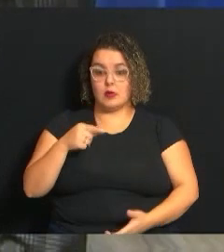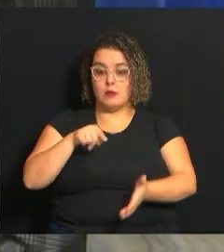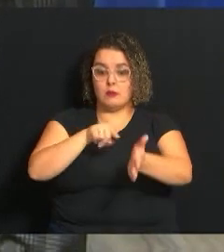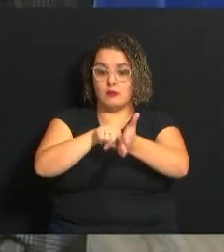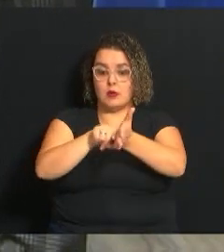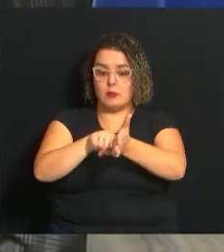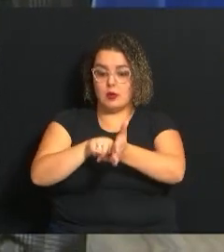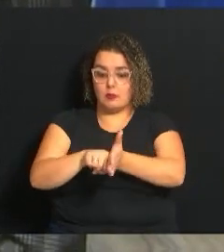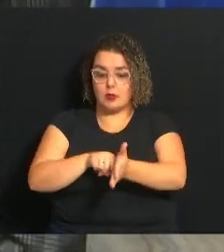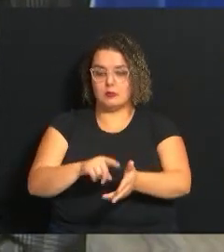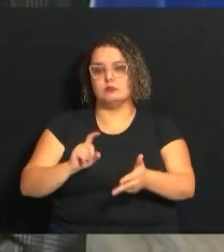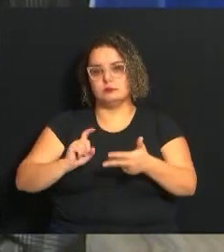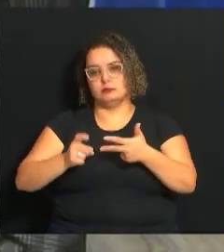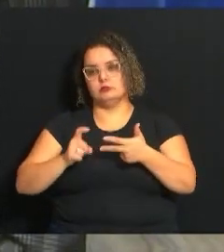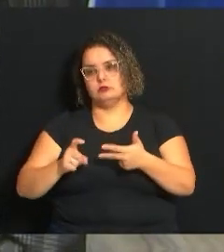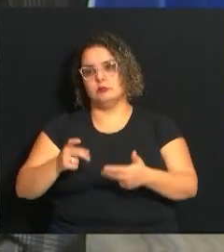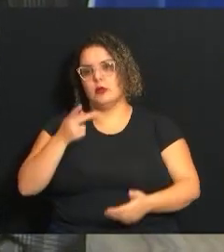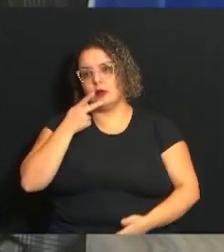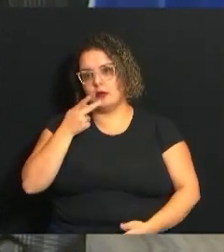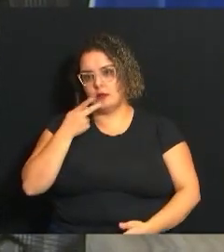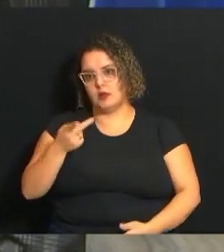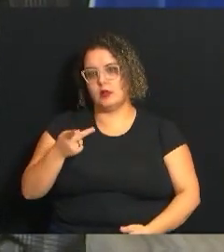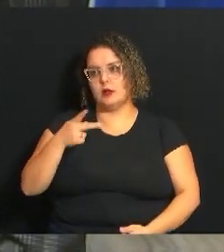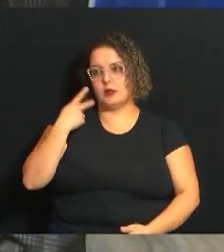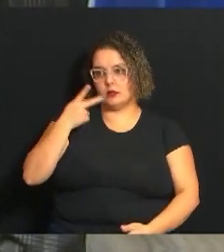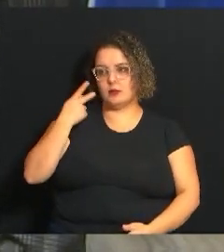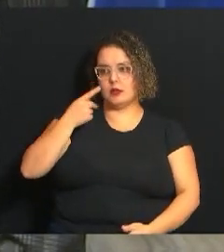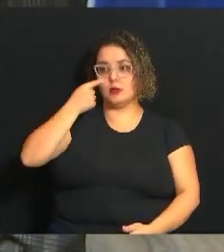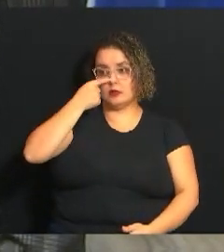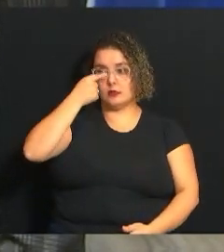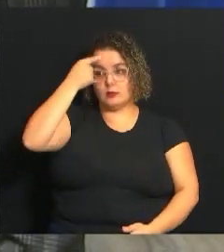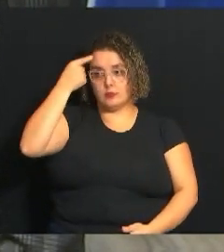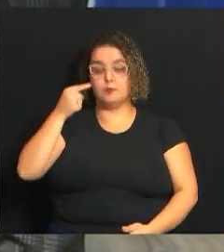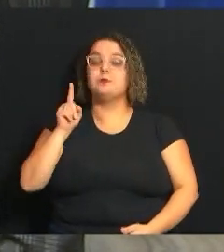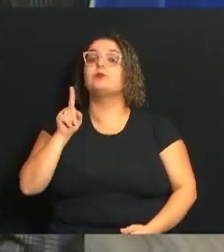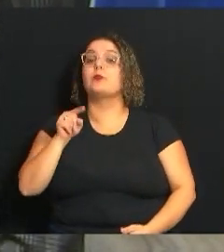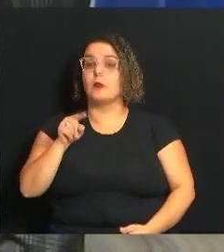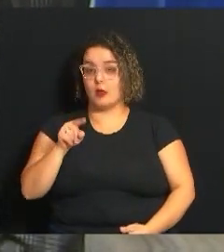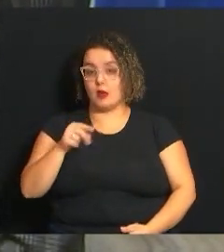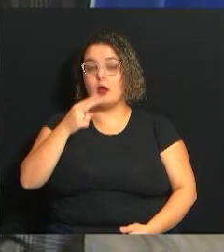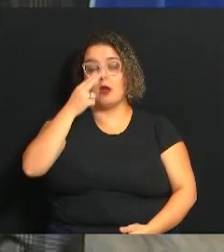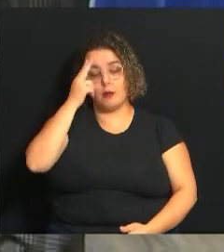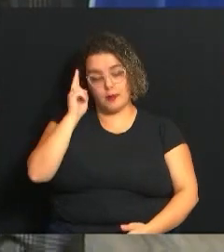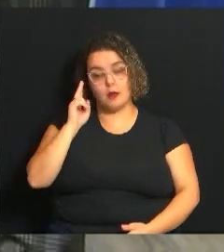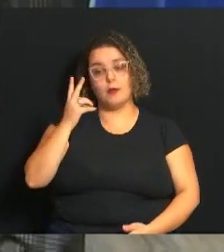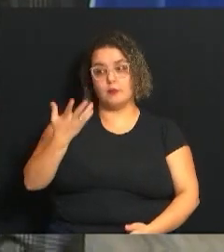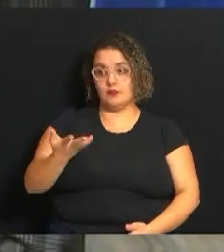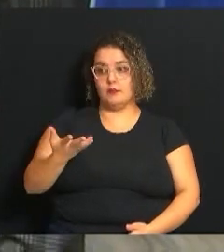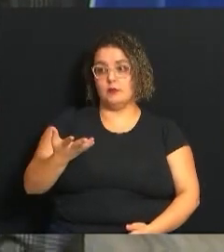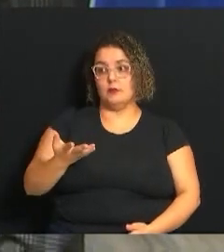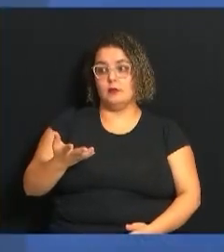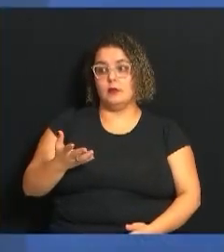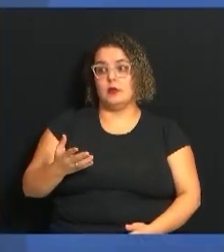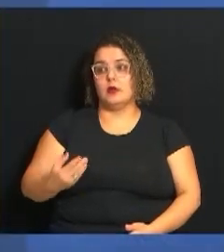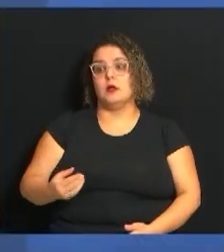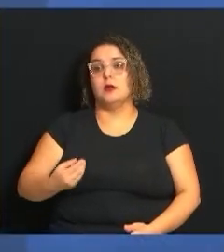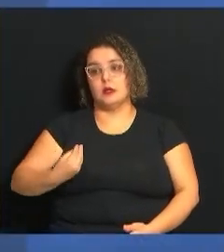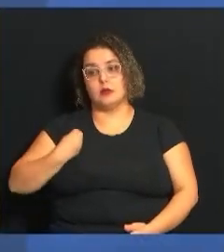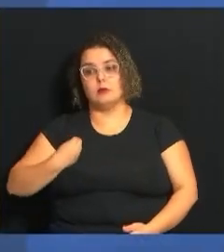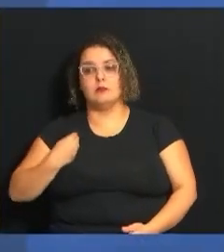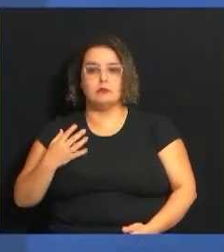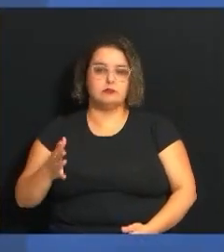executivo, e a gente fala da vereadora Paola Miguel. Isso mesmo, viu, Gabriel? Para quem aí passa bastante